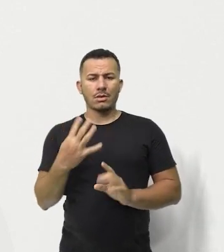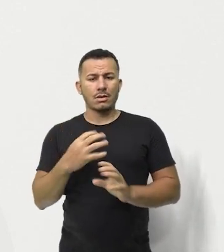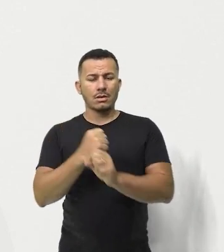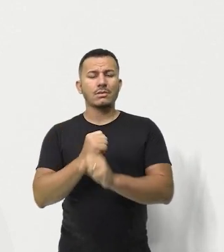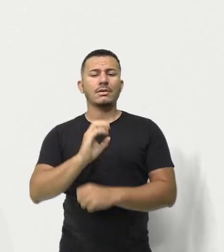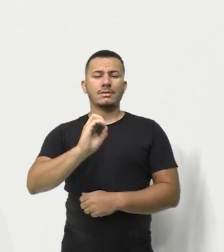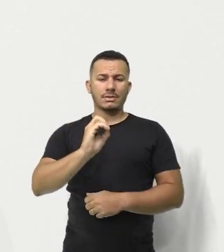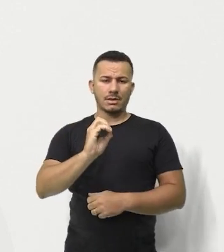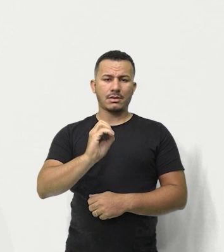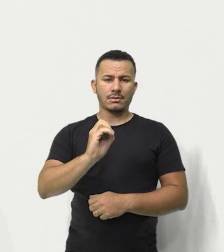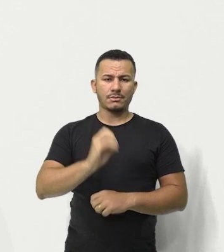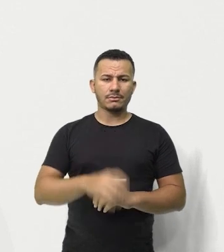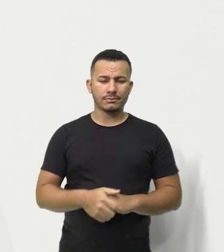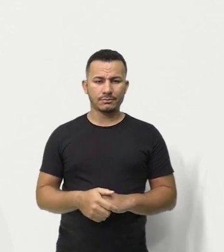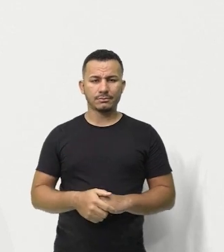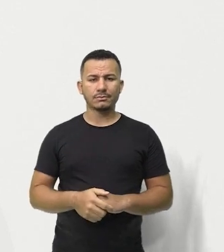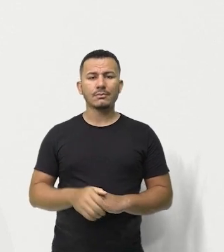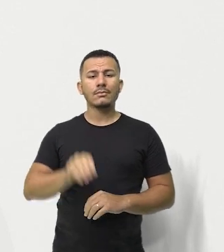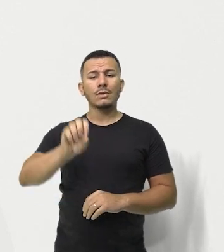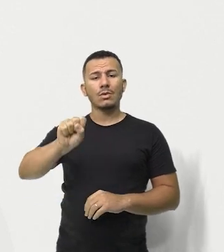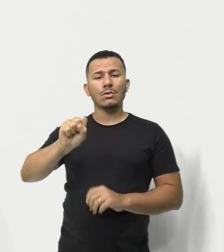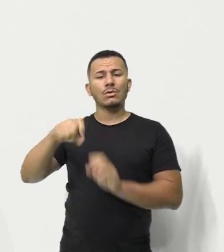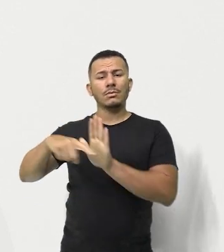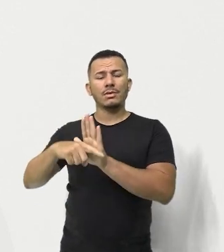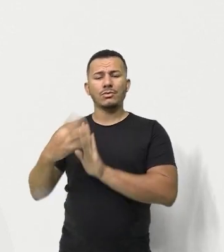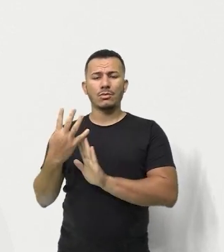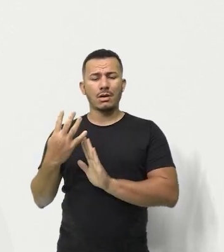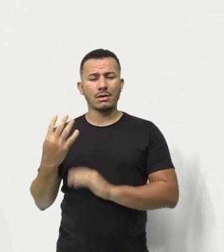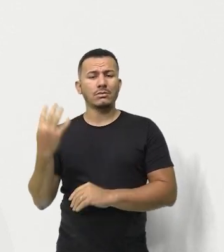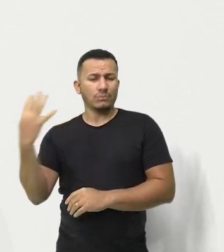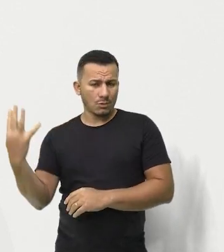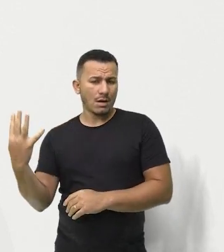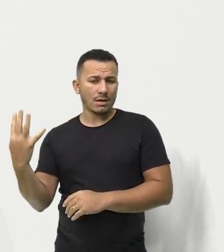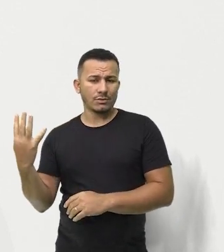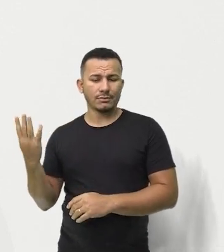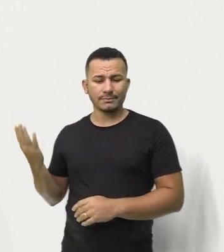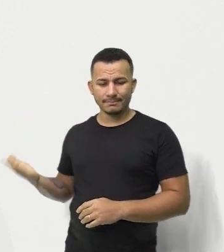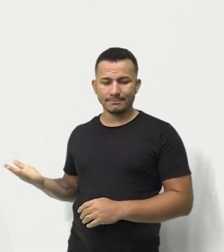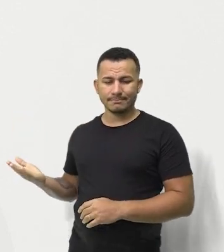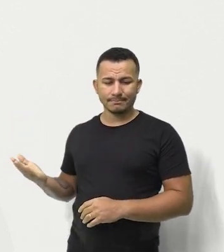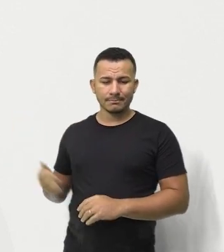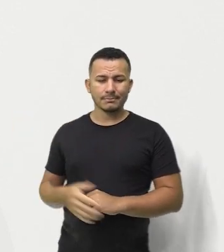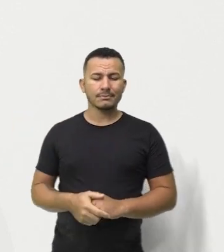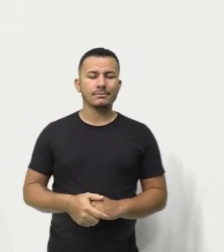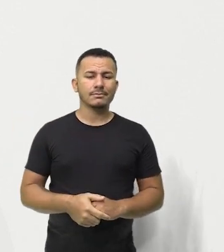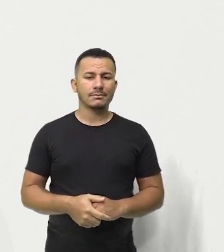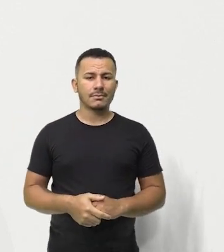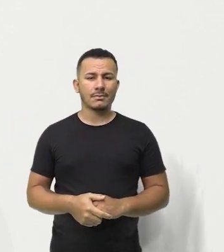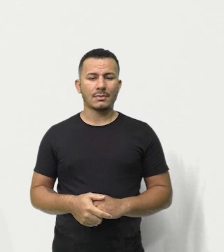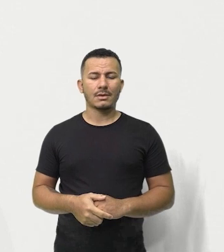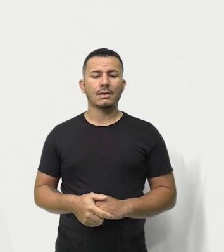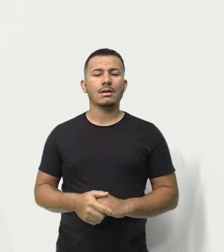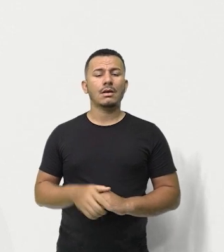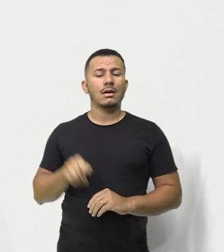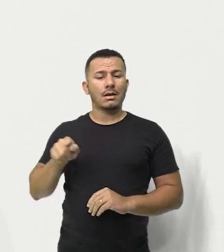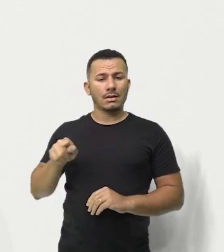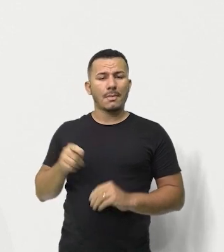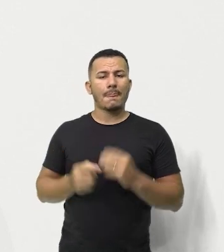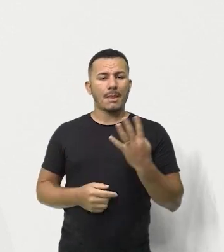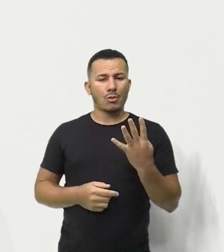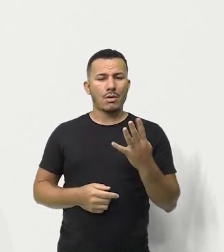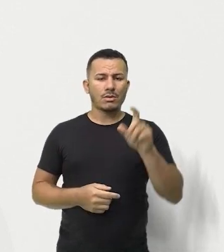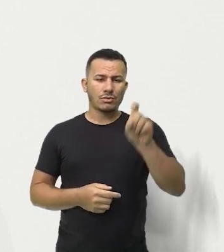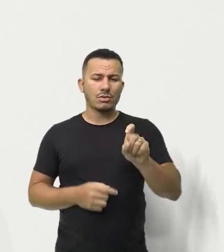mais 4 menos 4, 0. Isso vai ser igual a quanto? A 8 menos 4 dá 4. Olha onde nós chegamos.